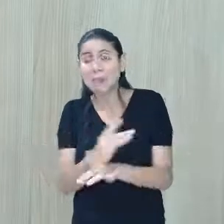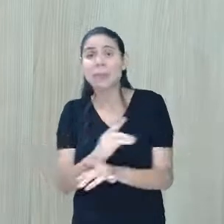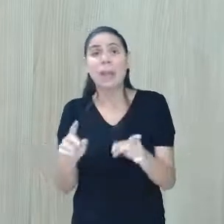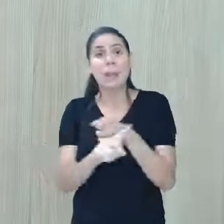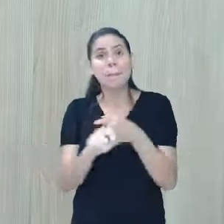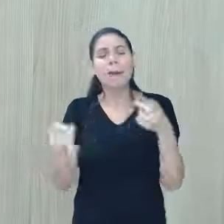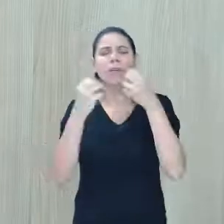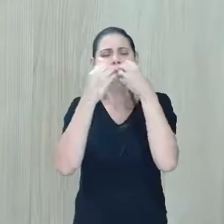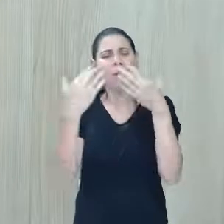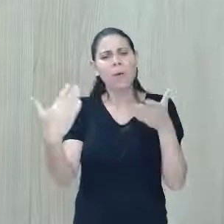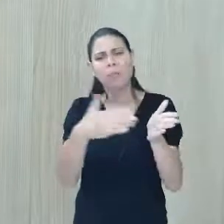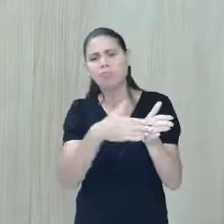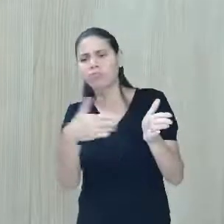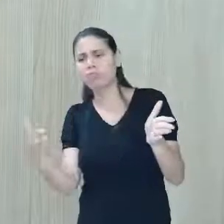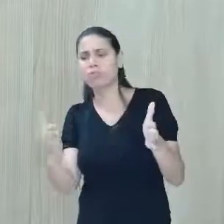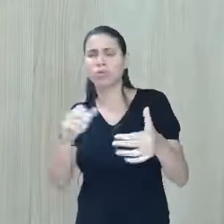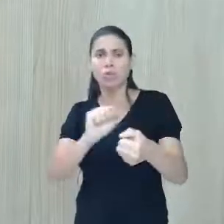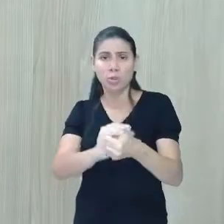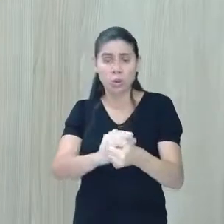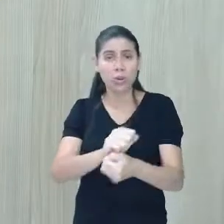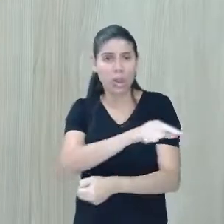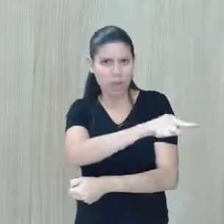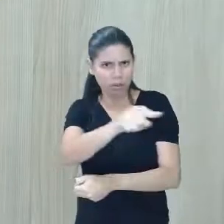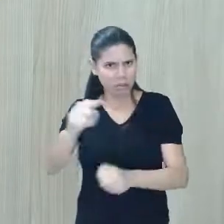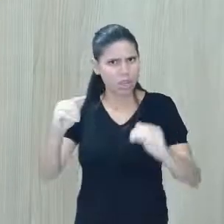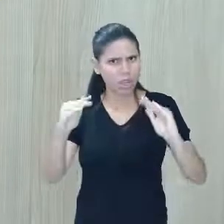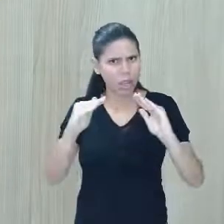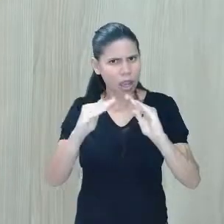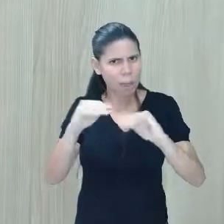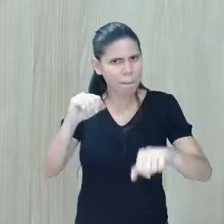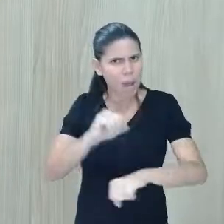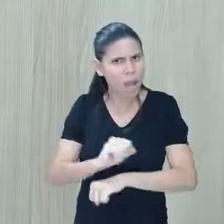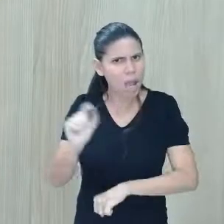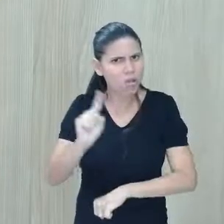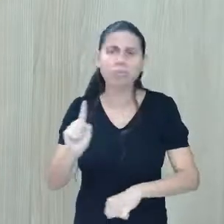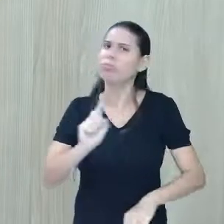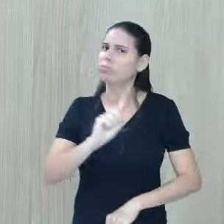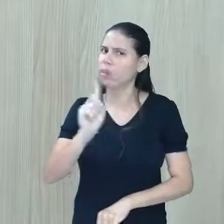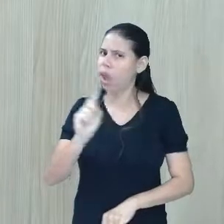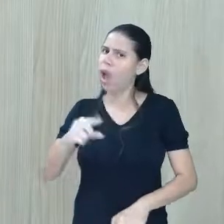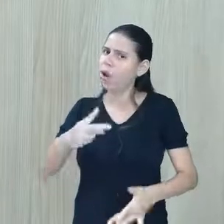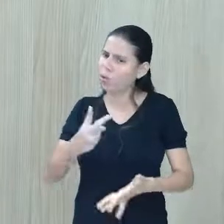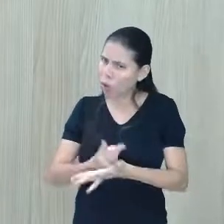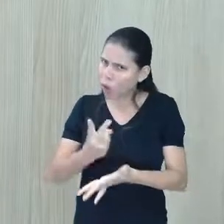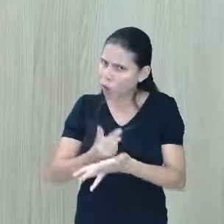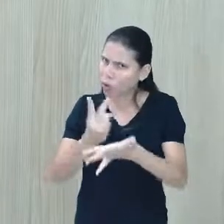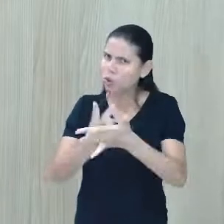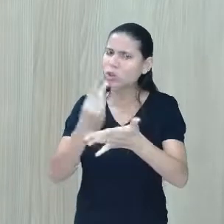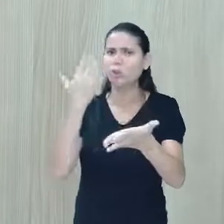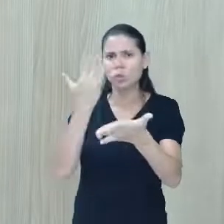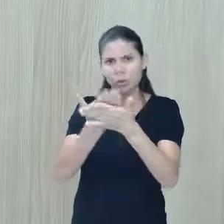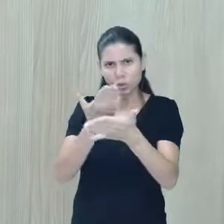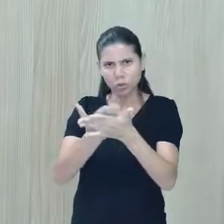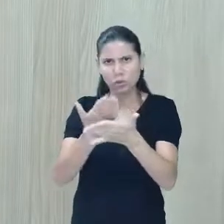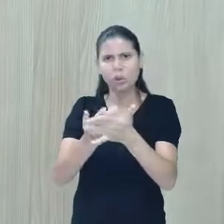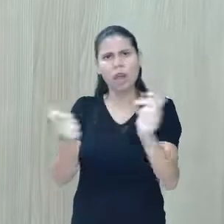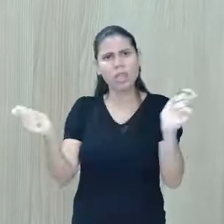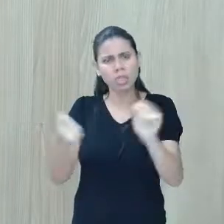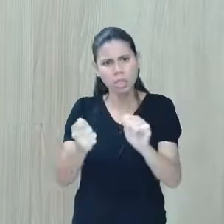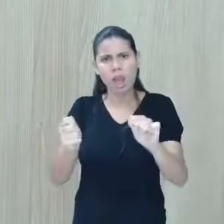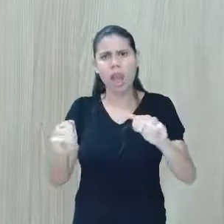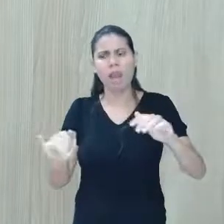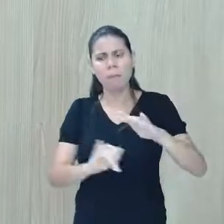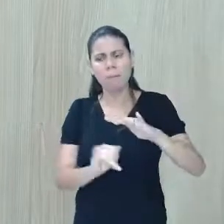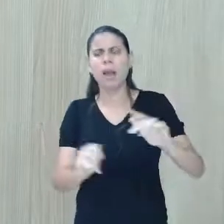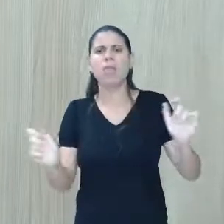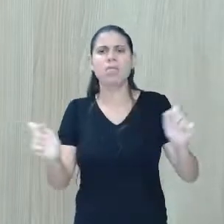junto. E a você que está em casa, não deixe de estudar. Você pode fazer isso de maneiras informais, né?